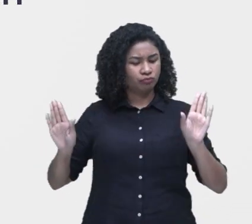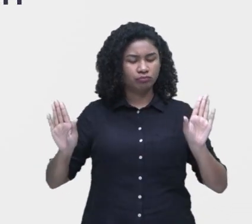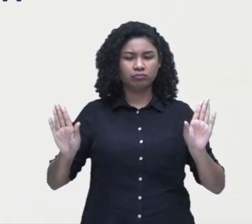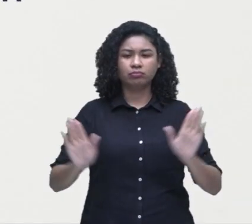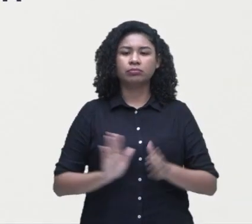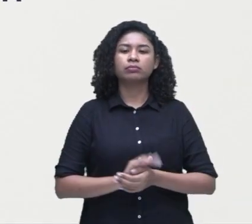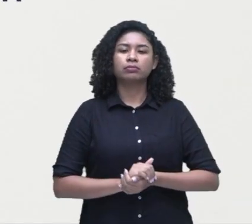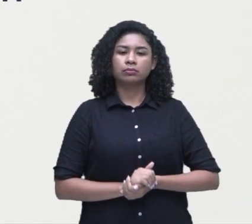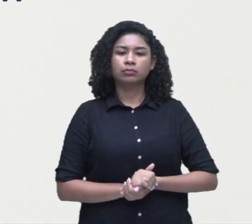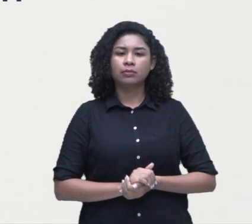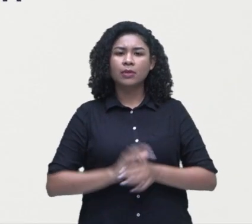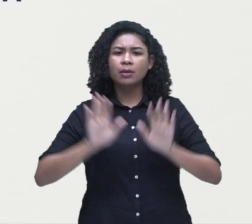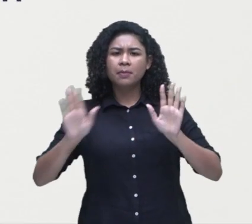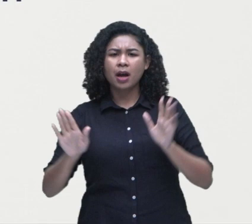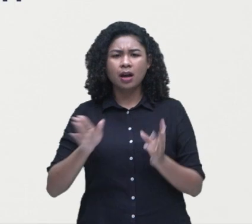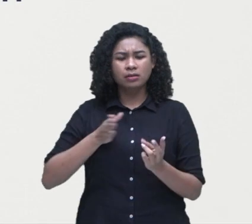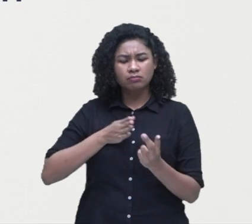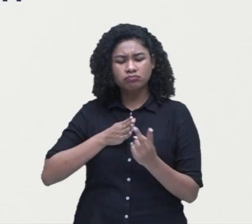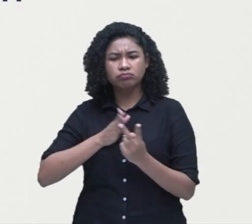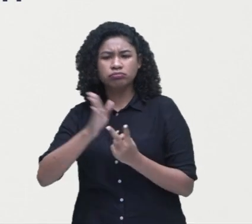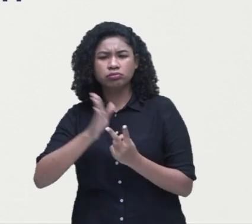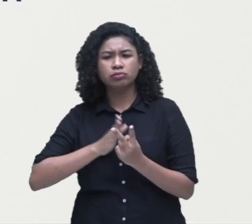a ambiguidade?